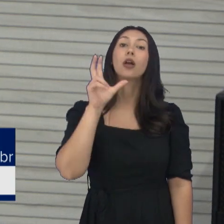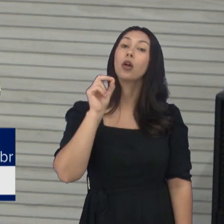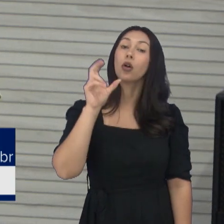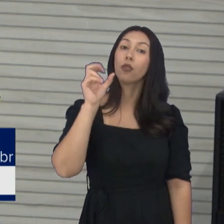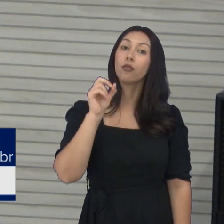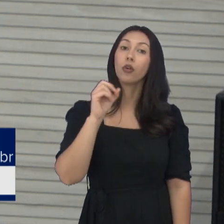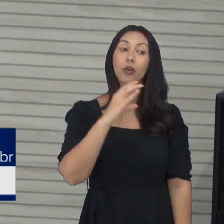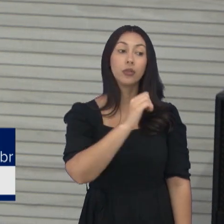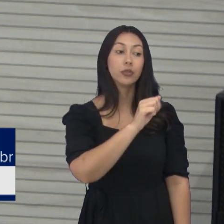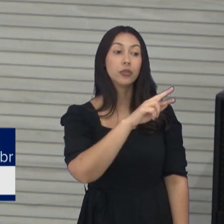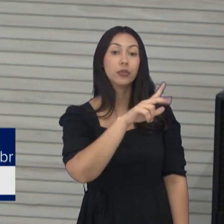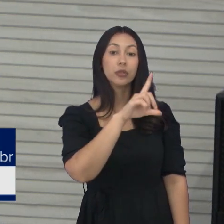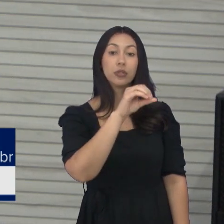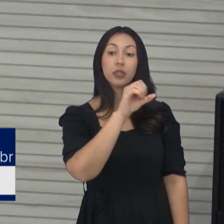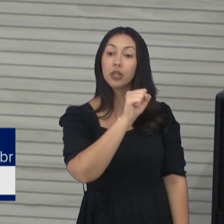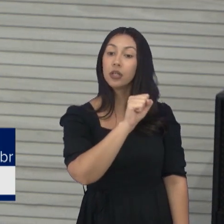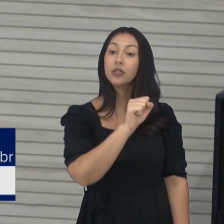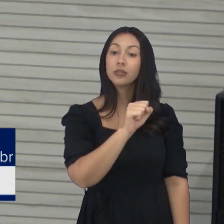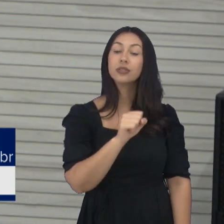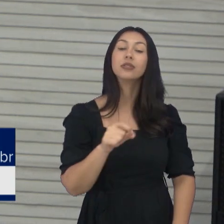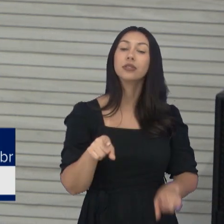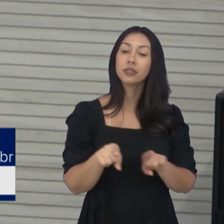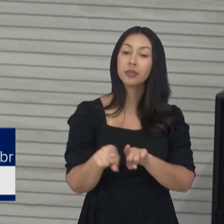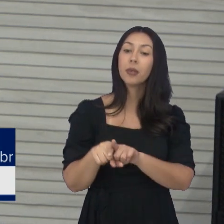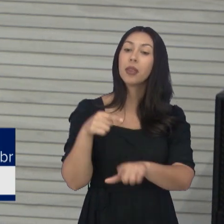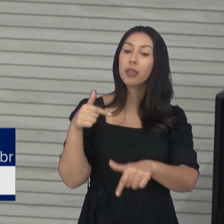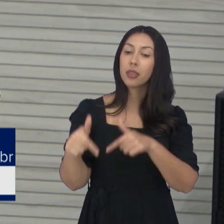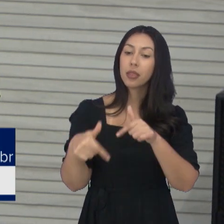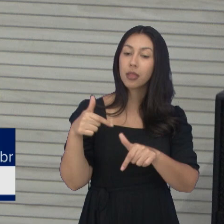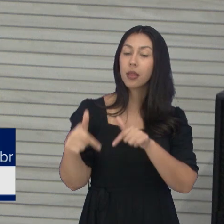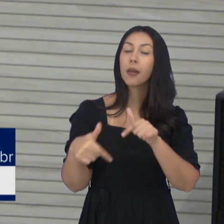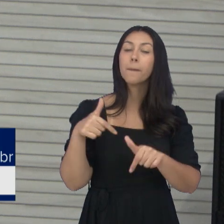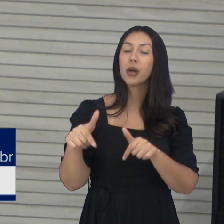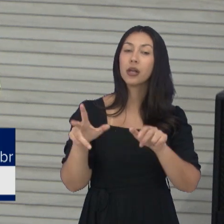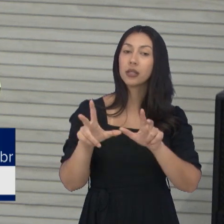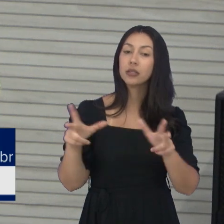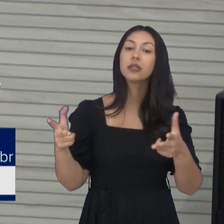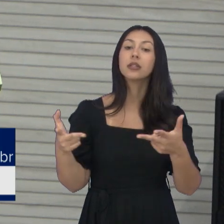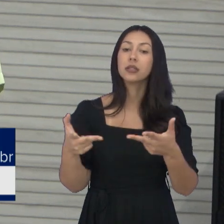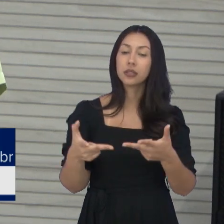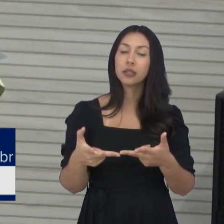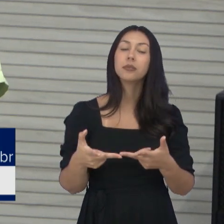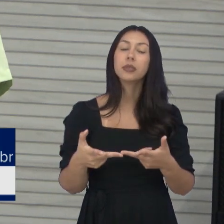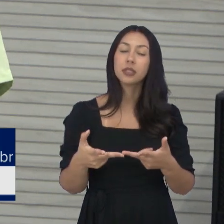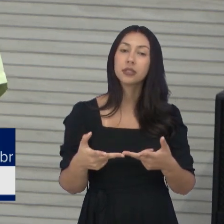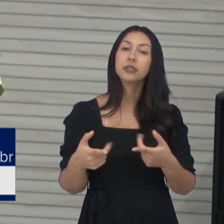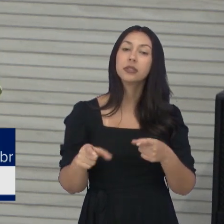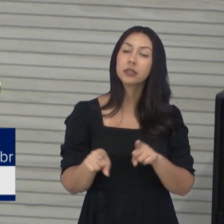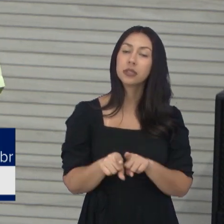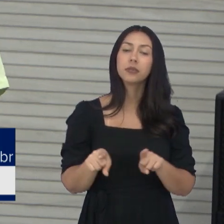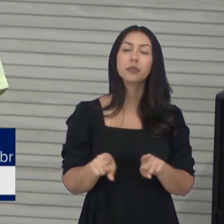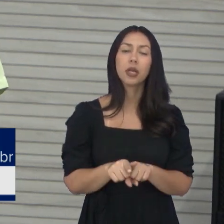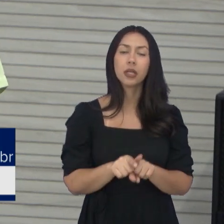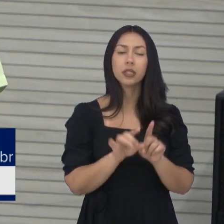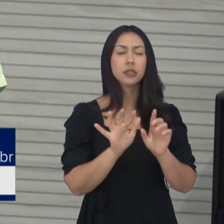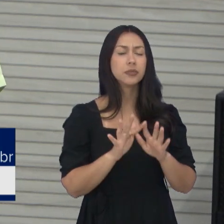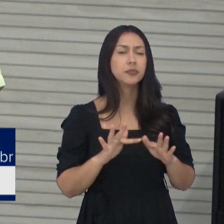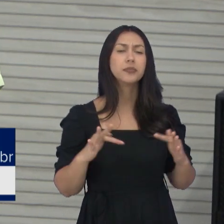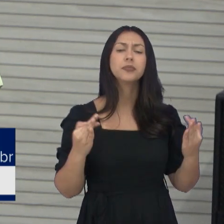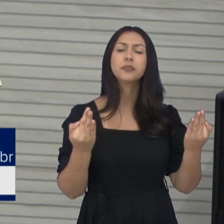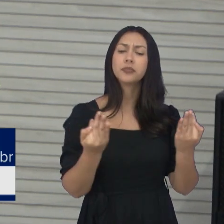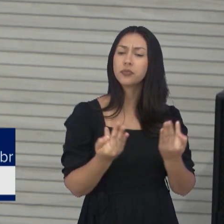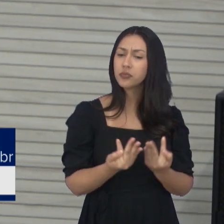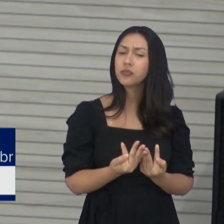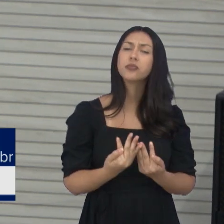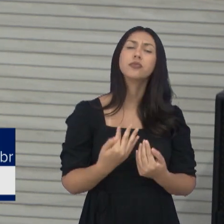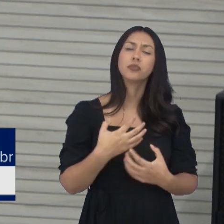Augusto, inclusive que presta serviço aqui na nossa casa, também a ele e a todos os familiares, os